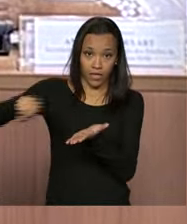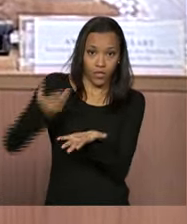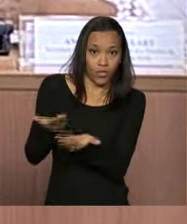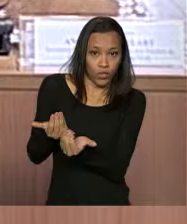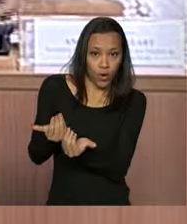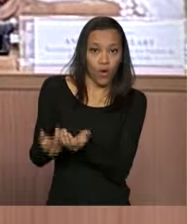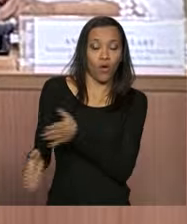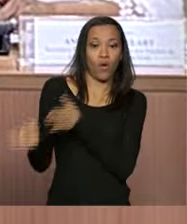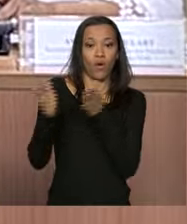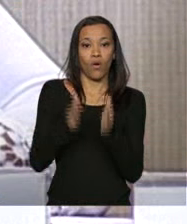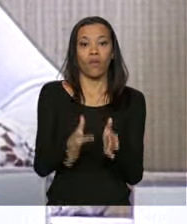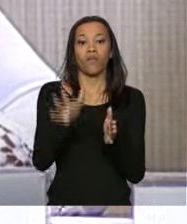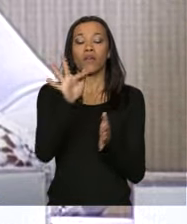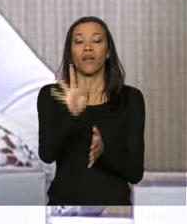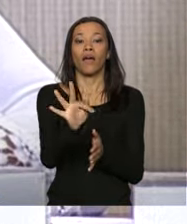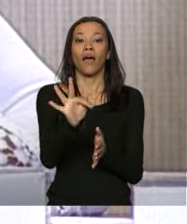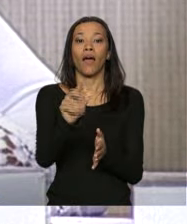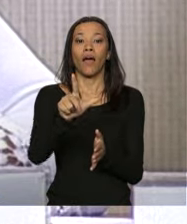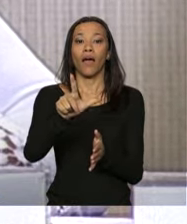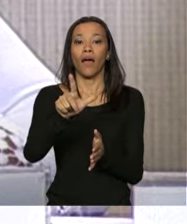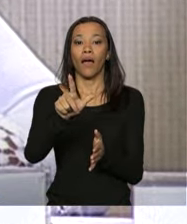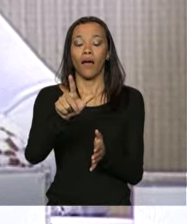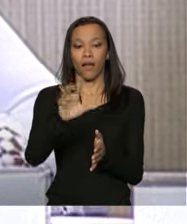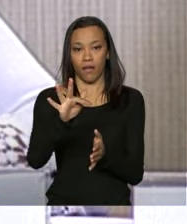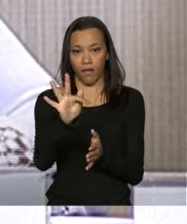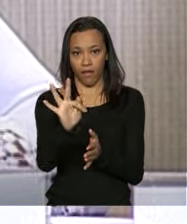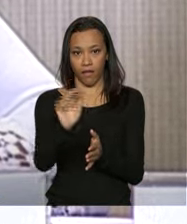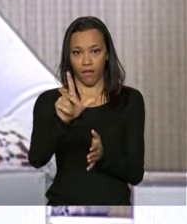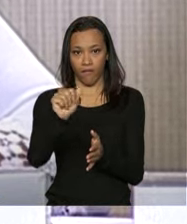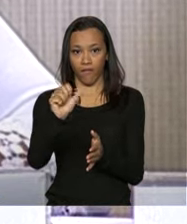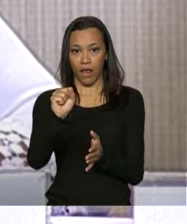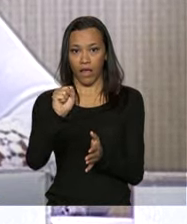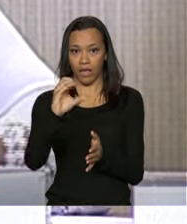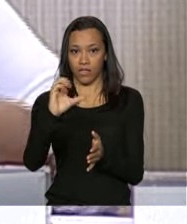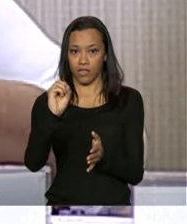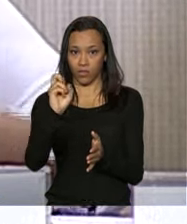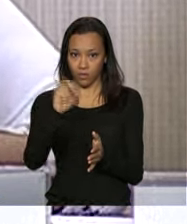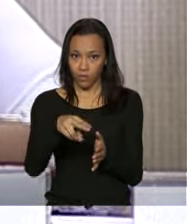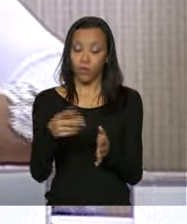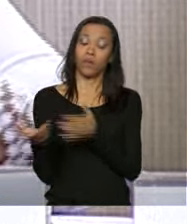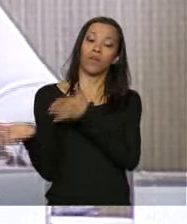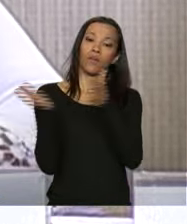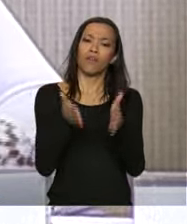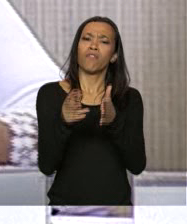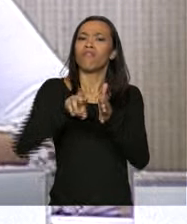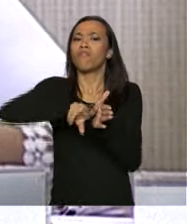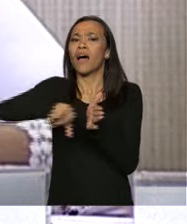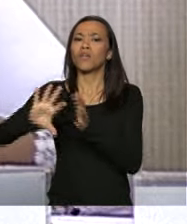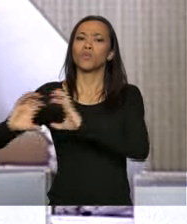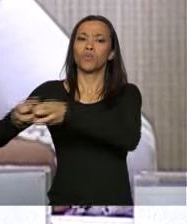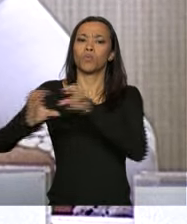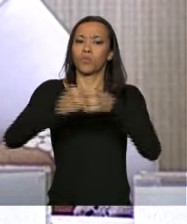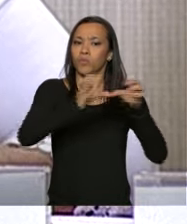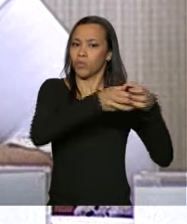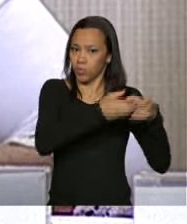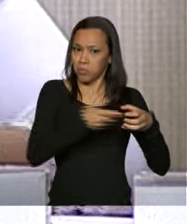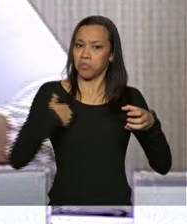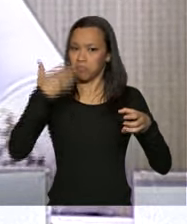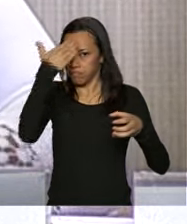a Flaxson, a UNESCO, ao Instituto Sou da Paz, eh, e também ao esforço do governo para